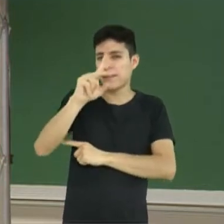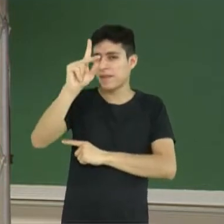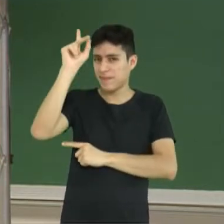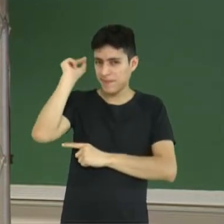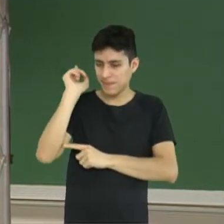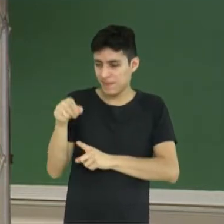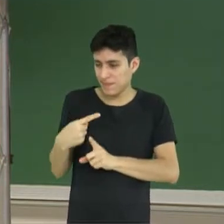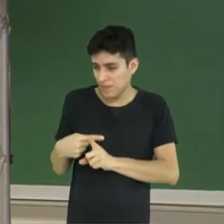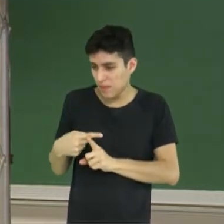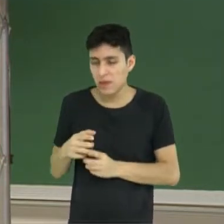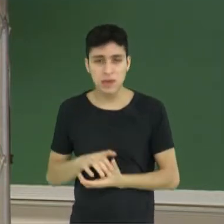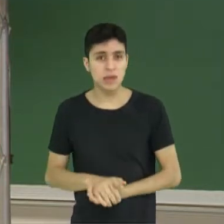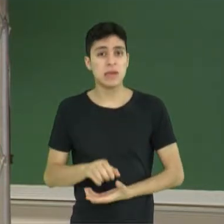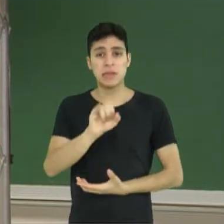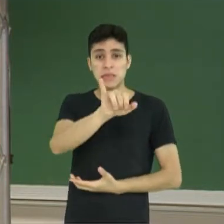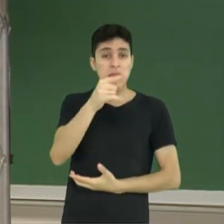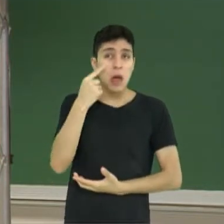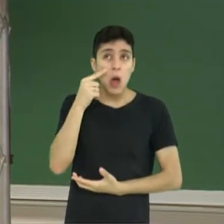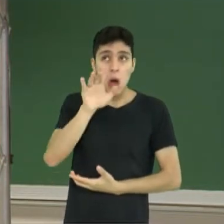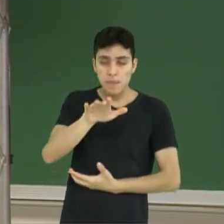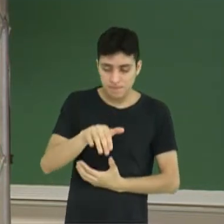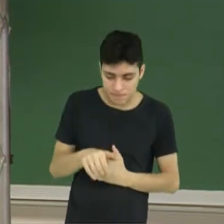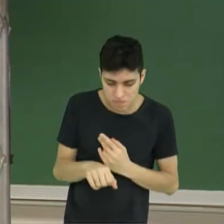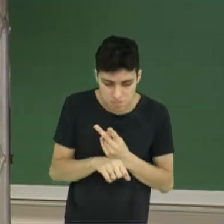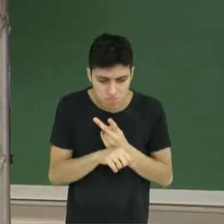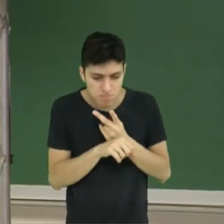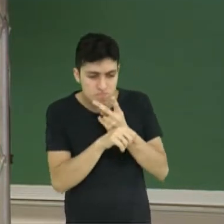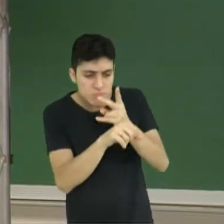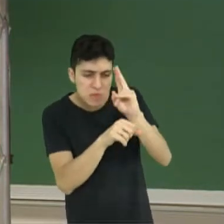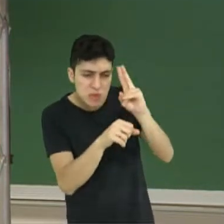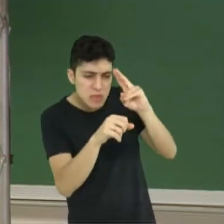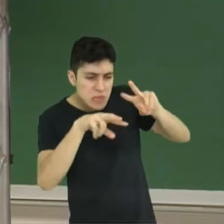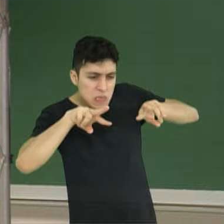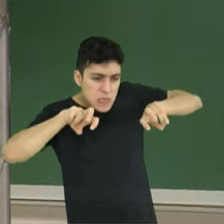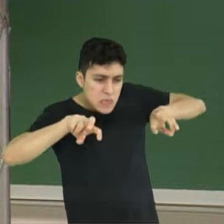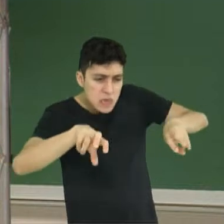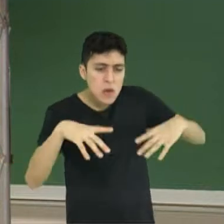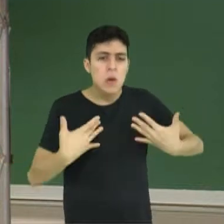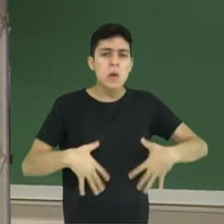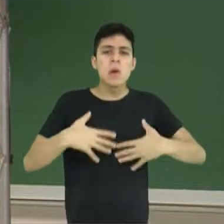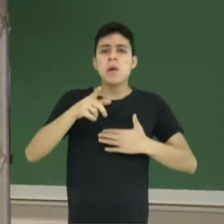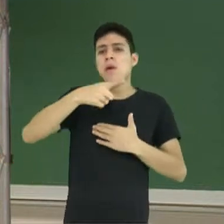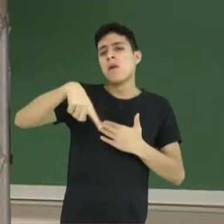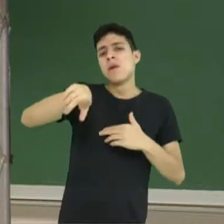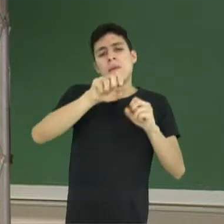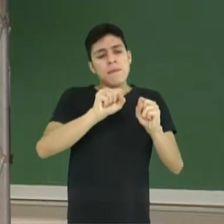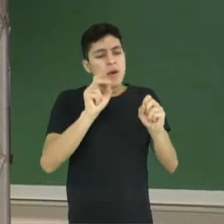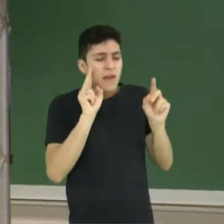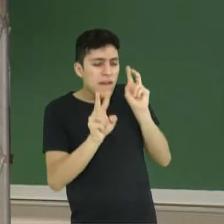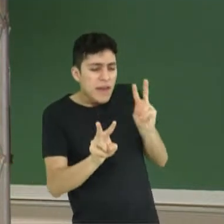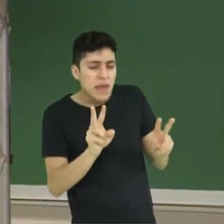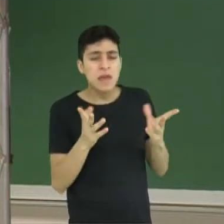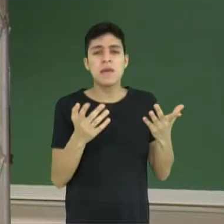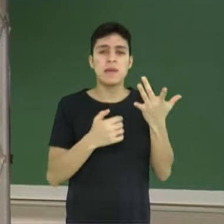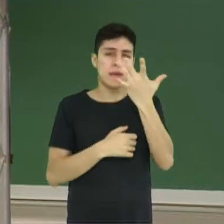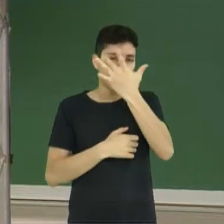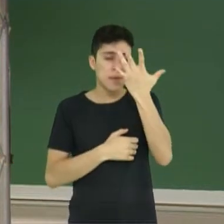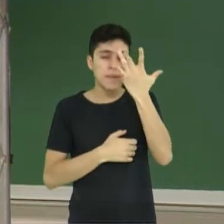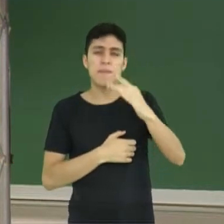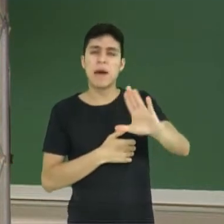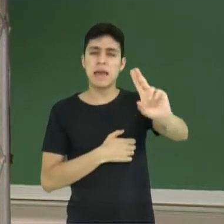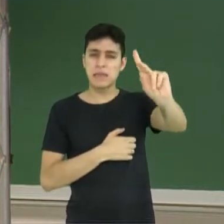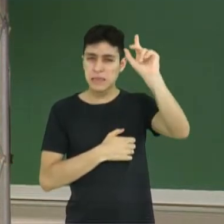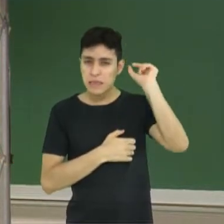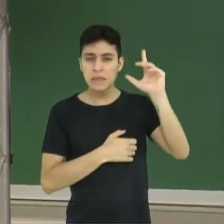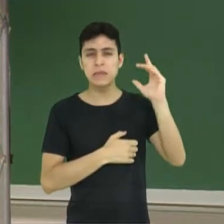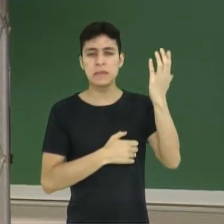Né? Porque se você for ver até antes, se você for buscar, remoer na história, você pode até perceber que até os homens primitivos, quando